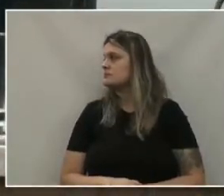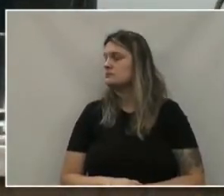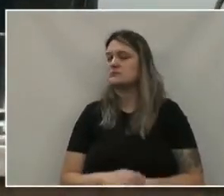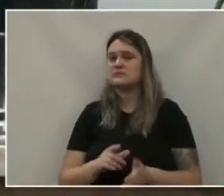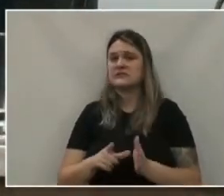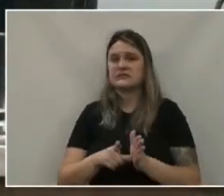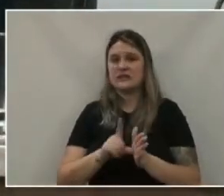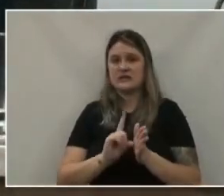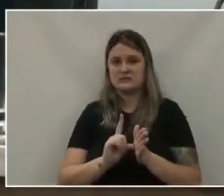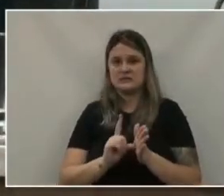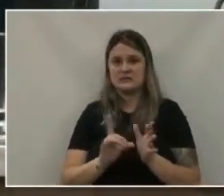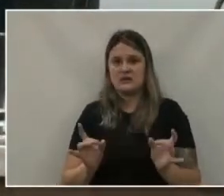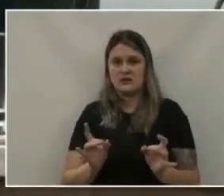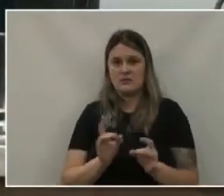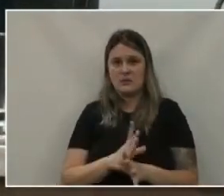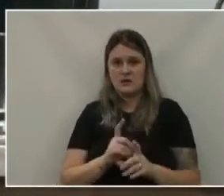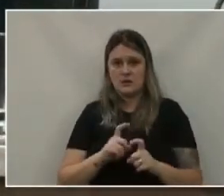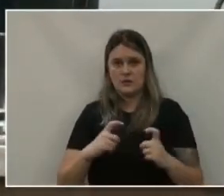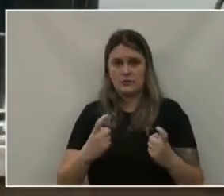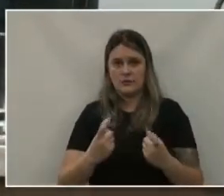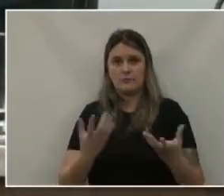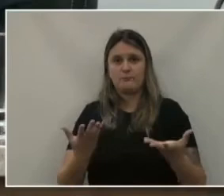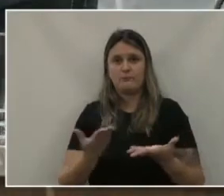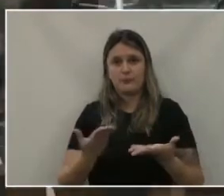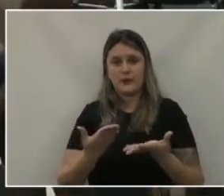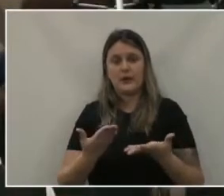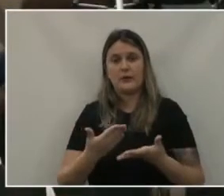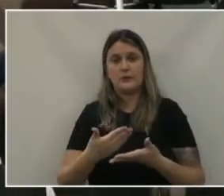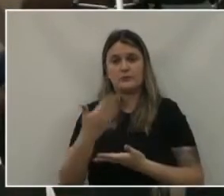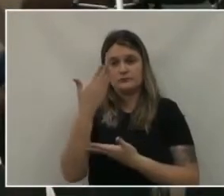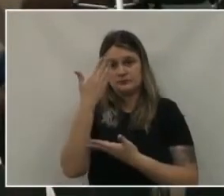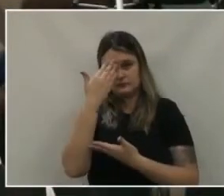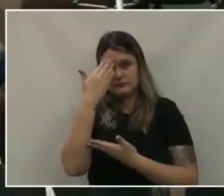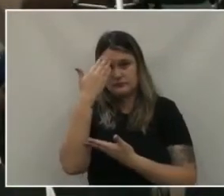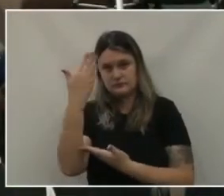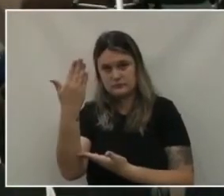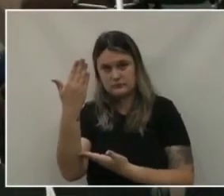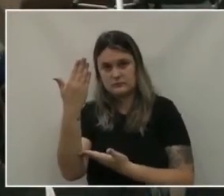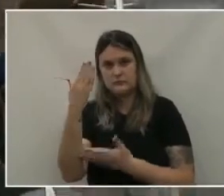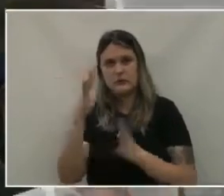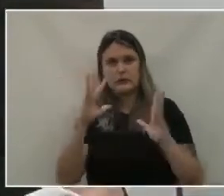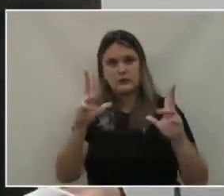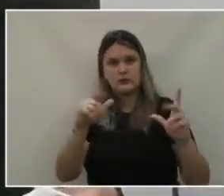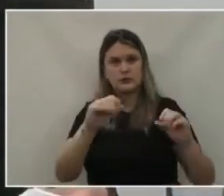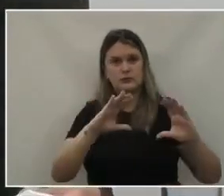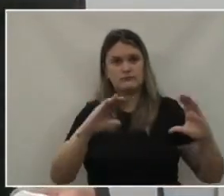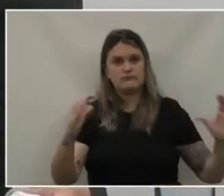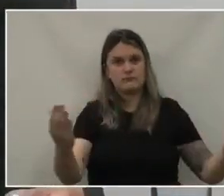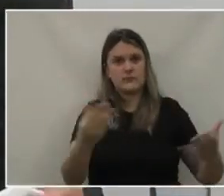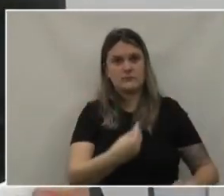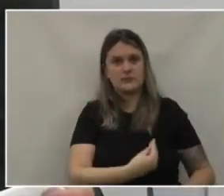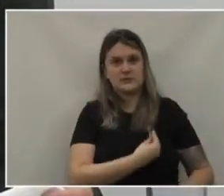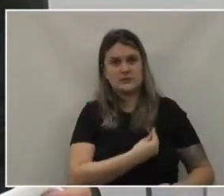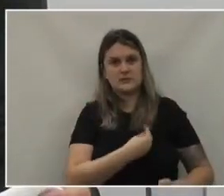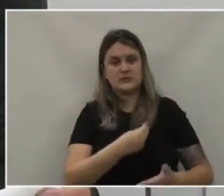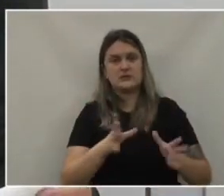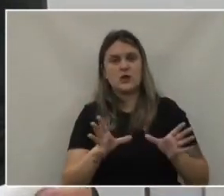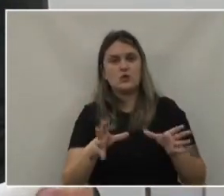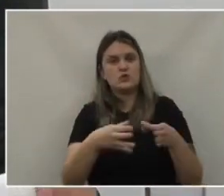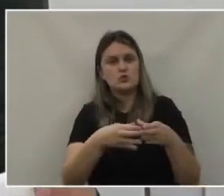Antes do encerramento, quero primeiramente agradecer toda a comunidade presente,